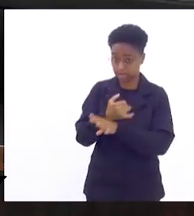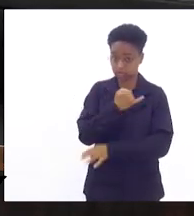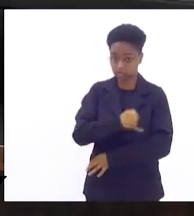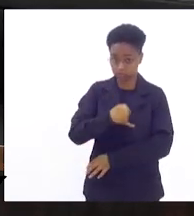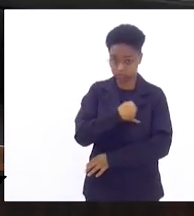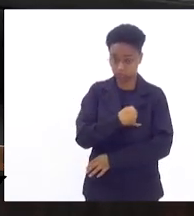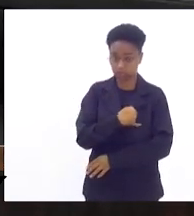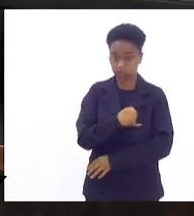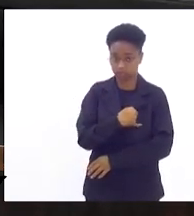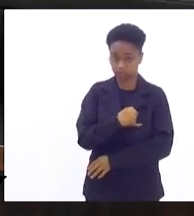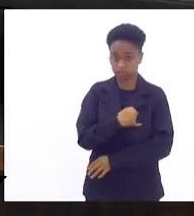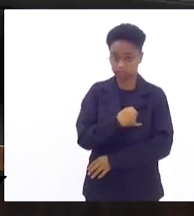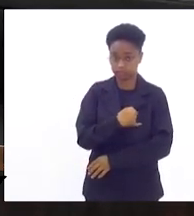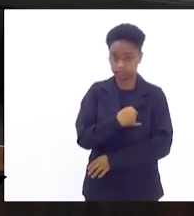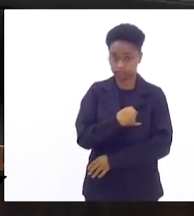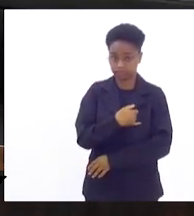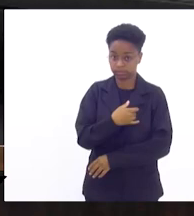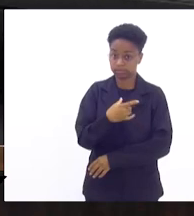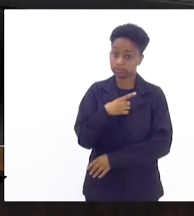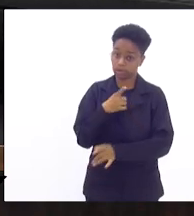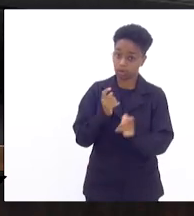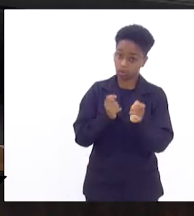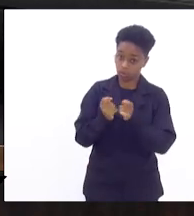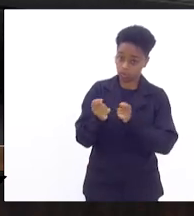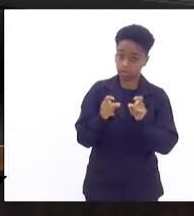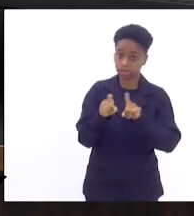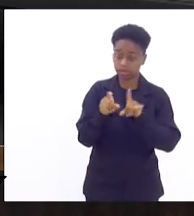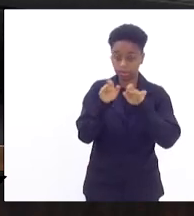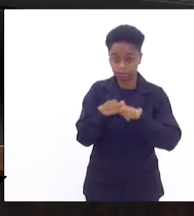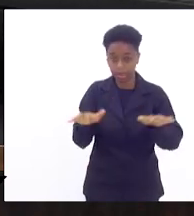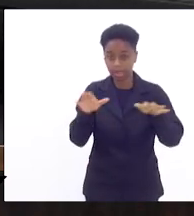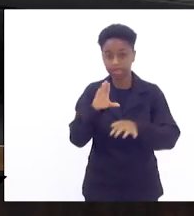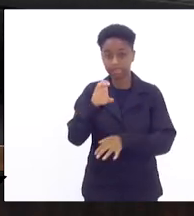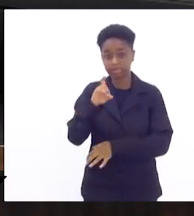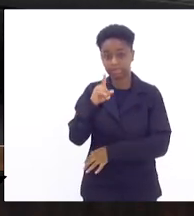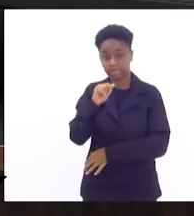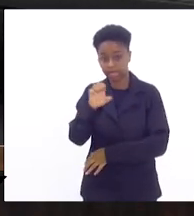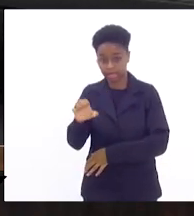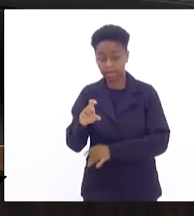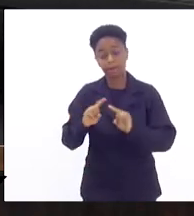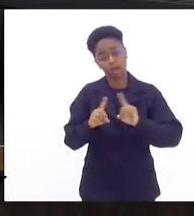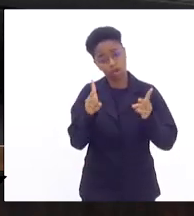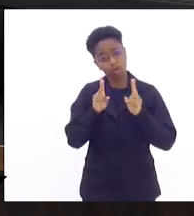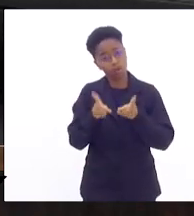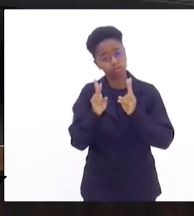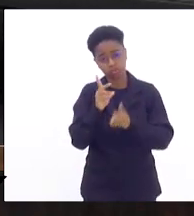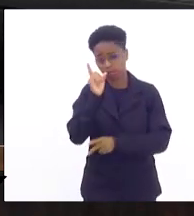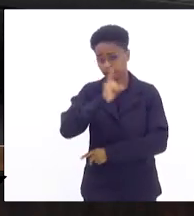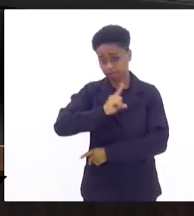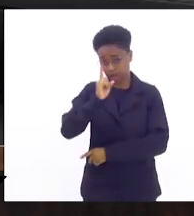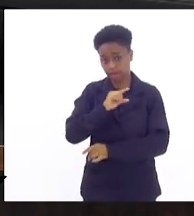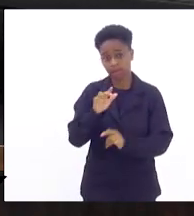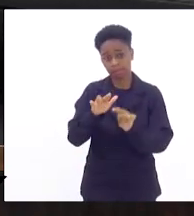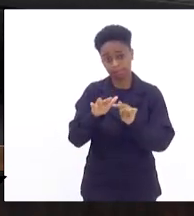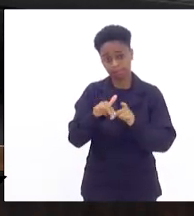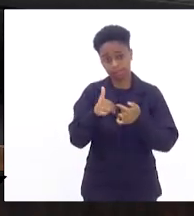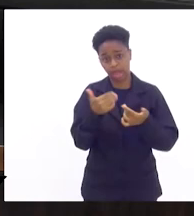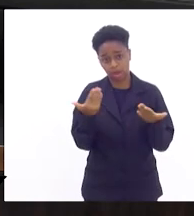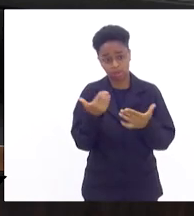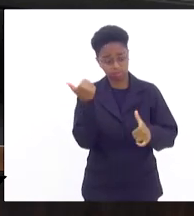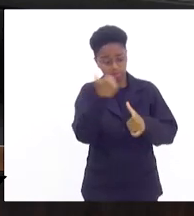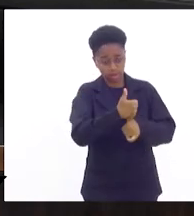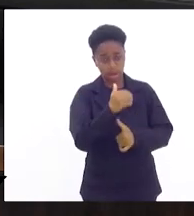Meriti, controlada e distribuída pela SEDAI naquele momento, e continua sendo deficitário pela Águas do Rio, no